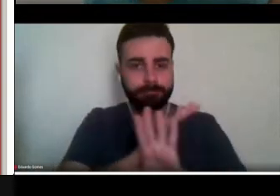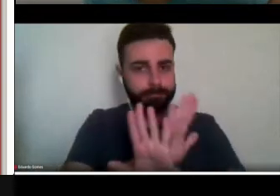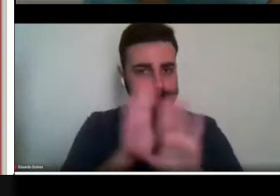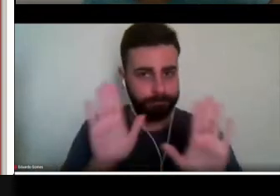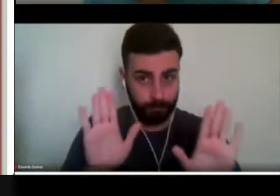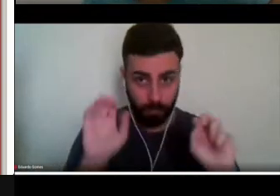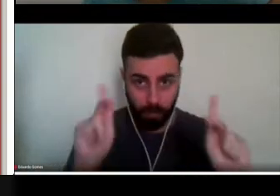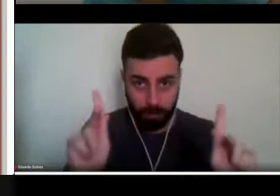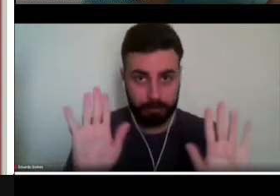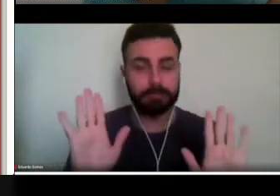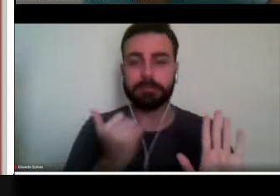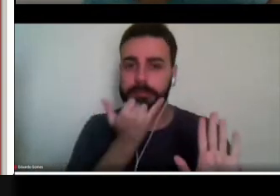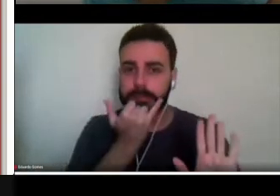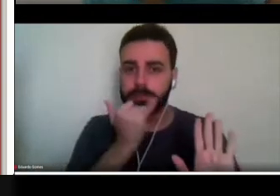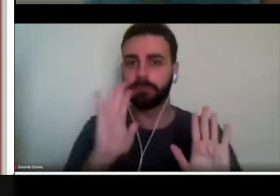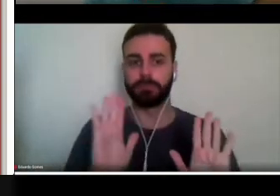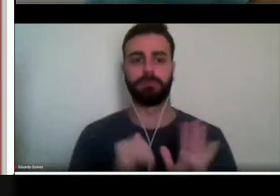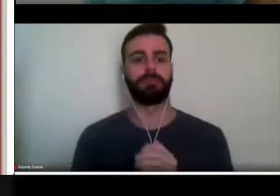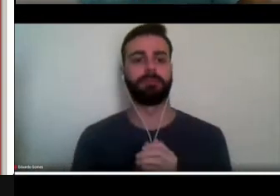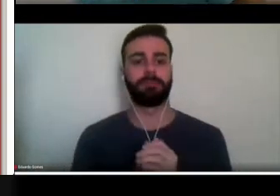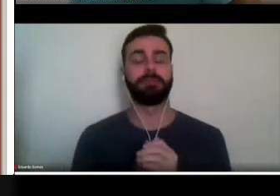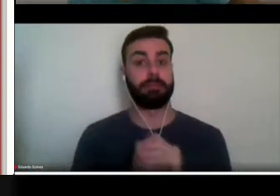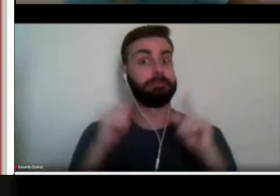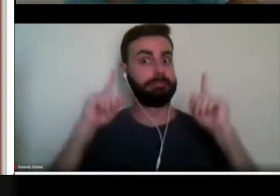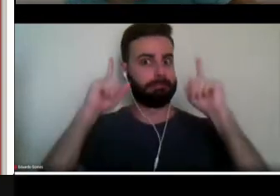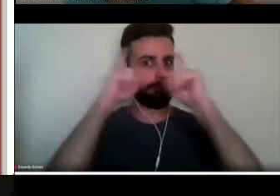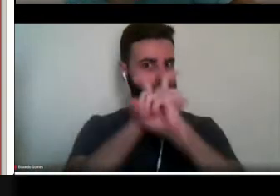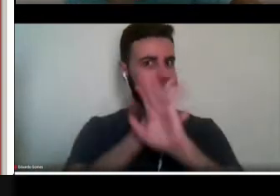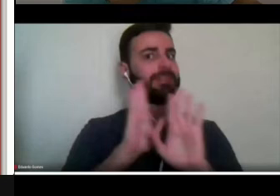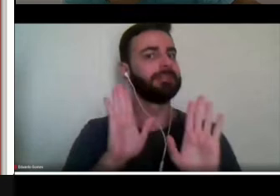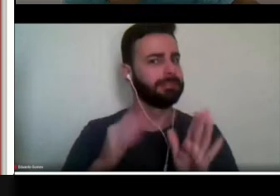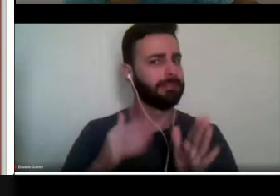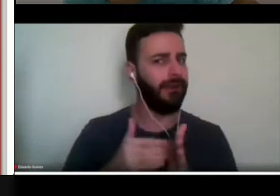Vai ser difícil, gente. Vocês vão ter que ter paciência comigo.